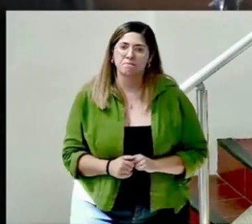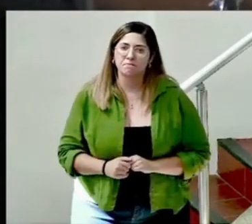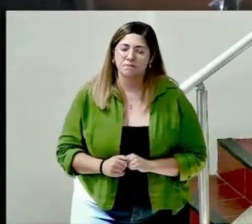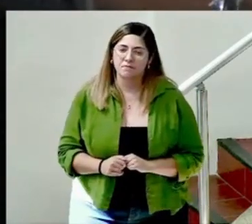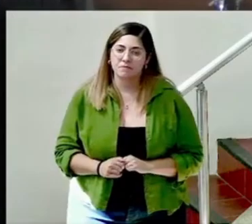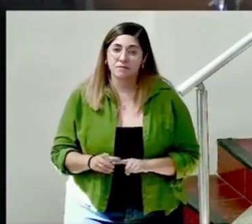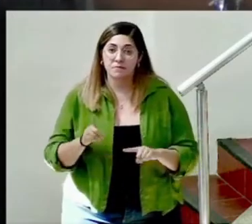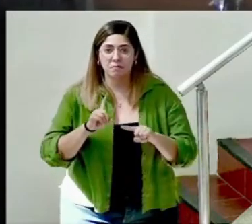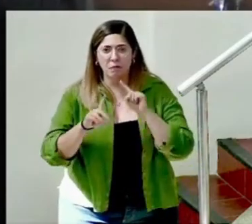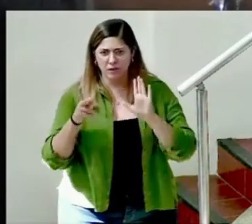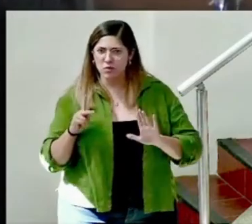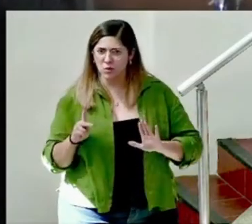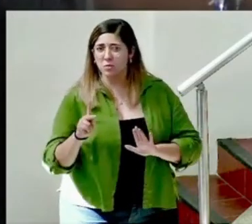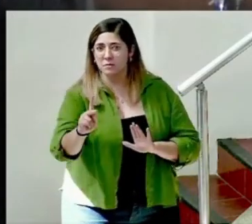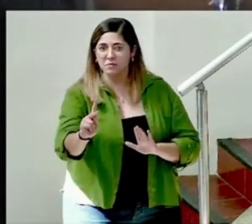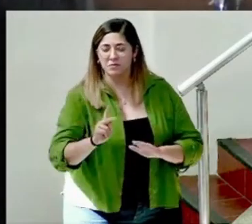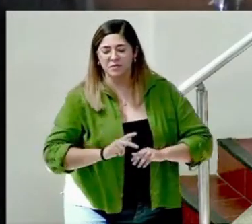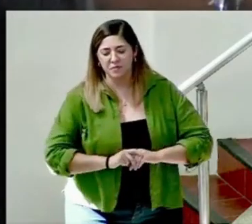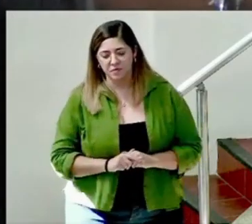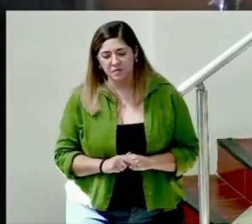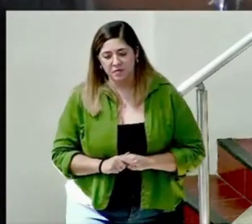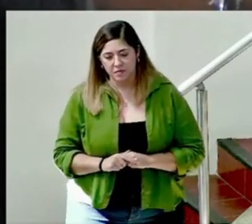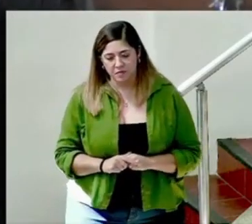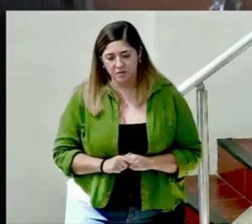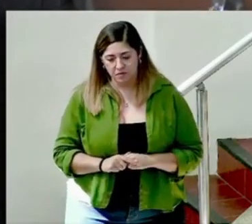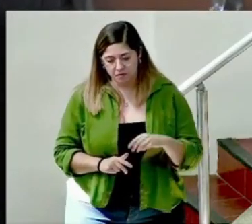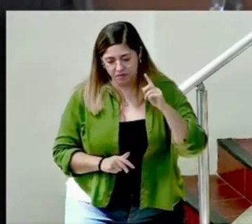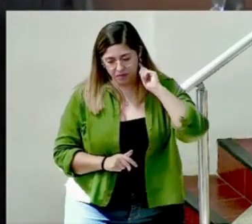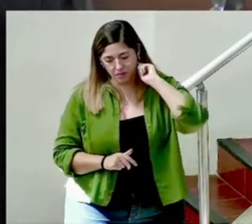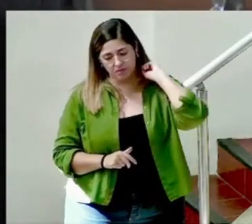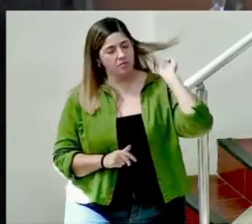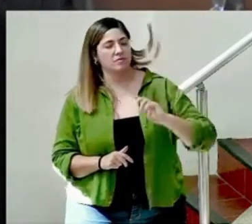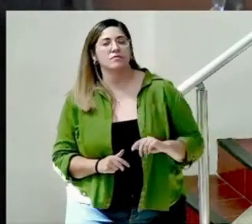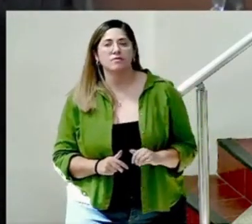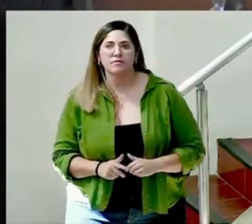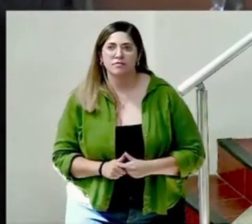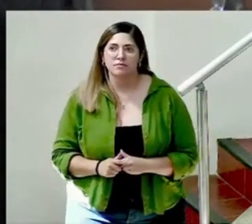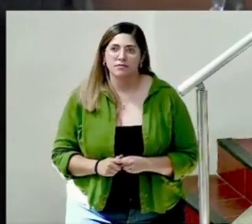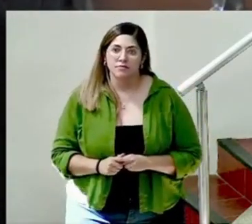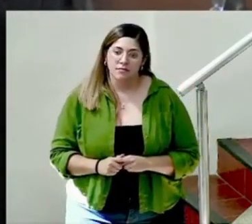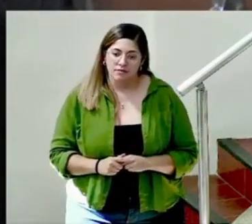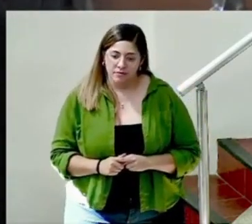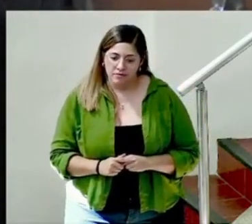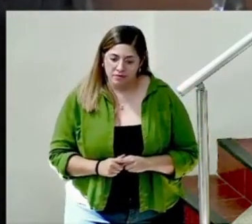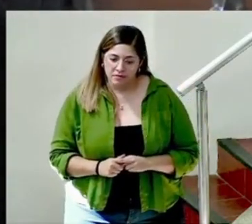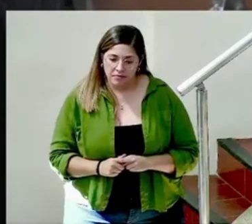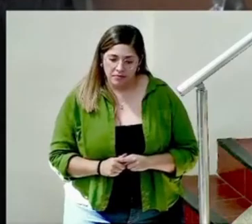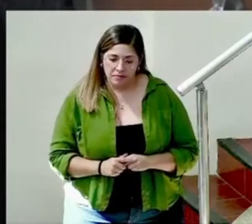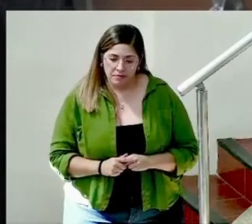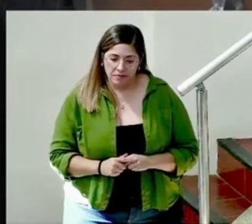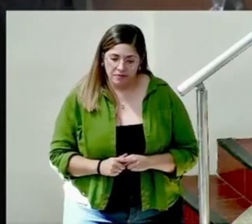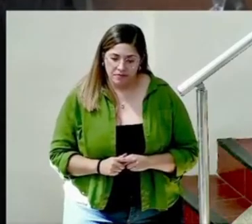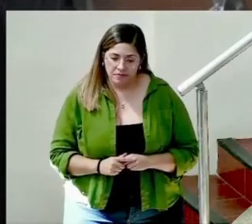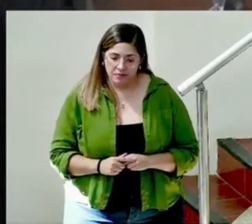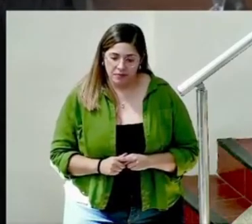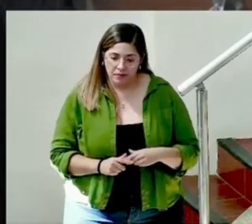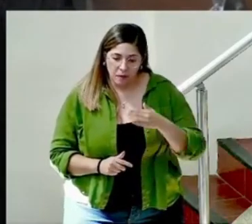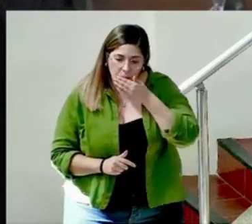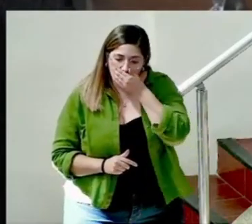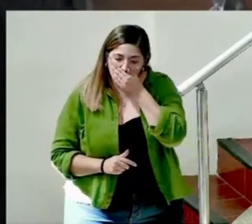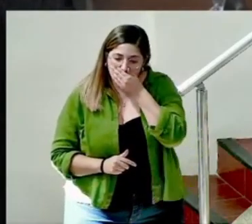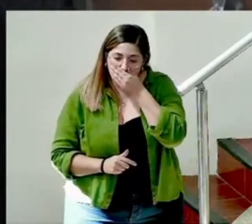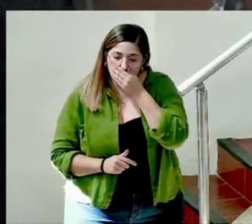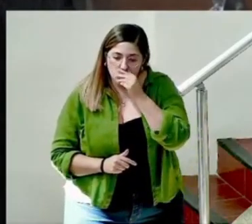Mas o texto diz que se os nossos olhos forem maus, então o